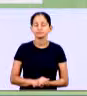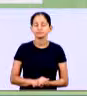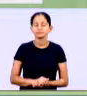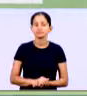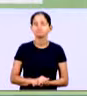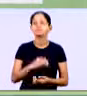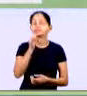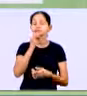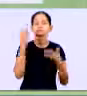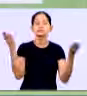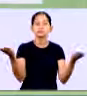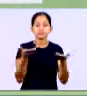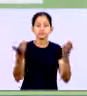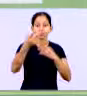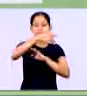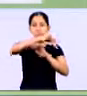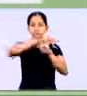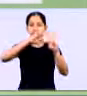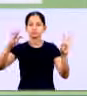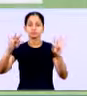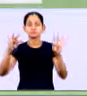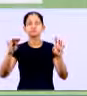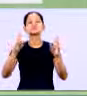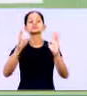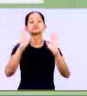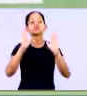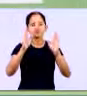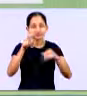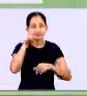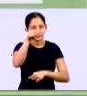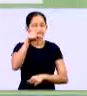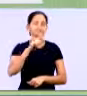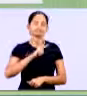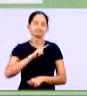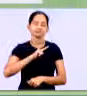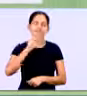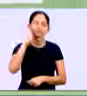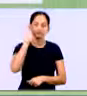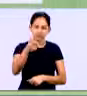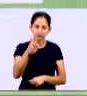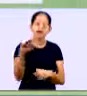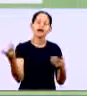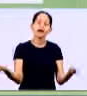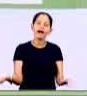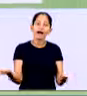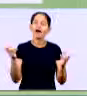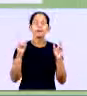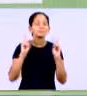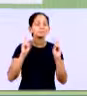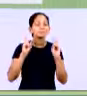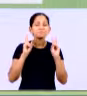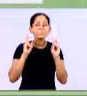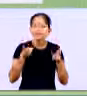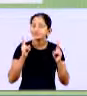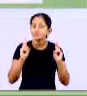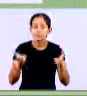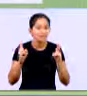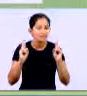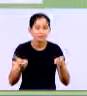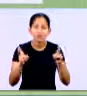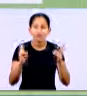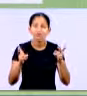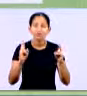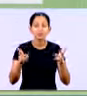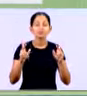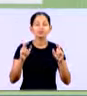Aqui está um quadro, né, com o orçamento de produção, que também já foi trabalhado, vocês têm esse material nos slides, mas ele segue a mesma sistemática do anterior. Ou